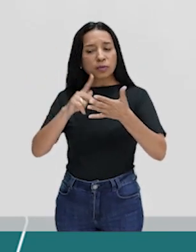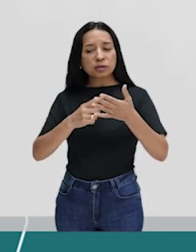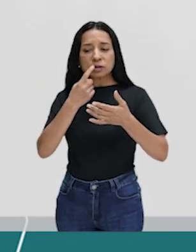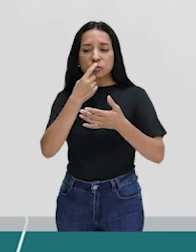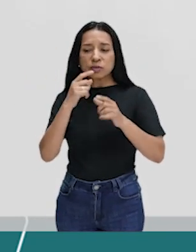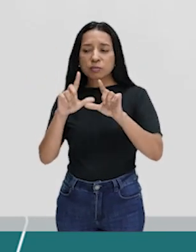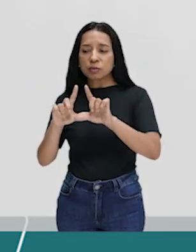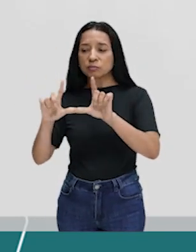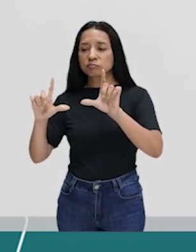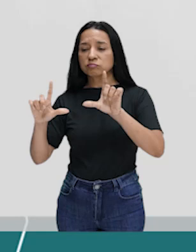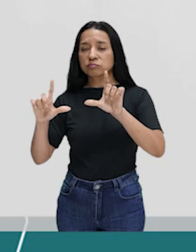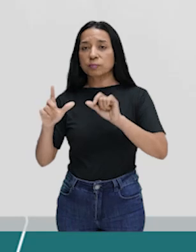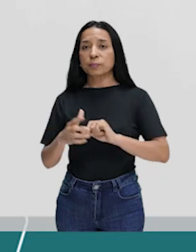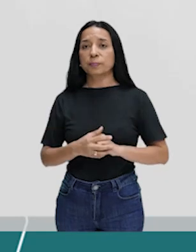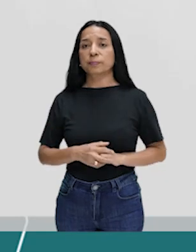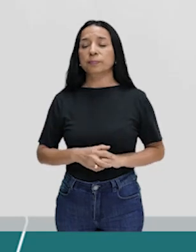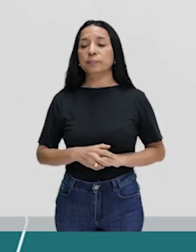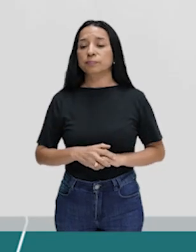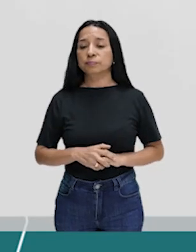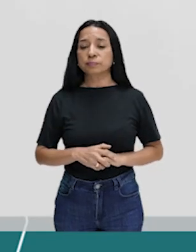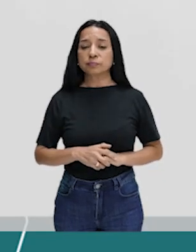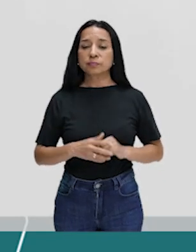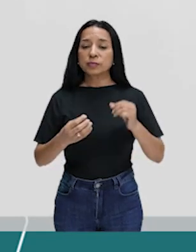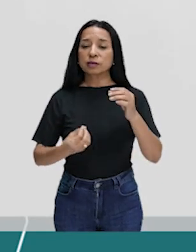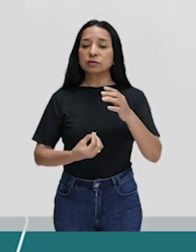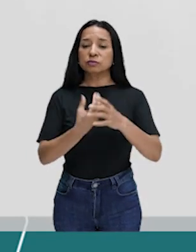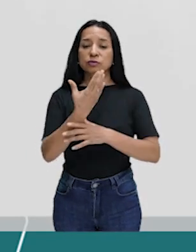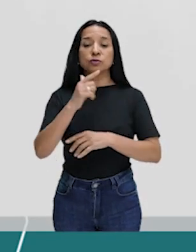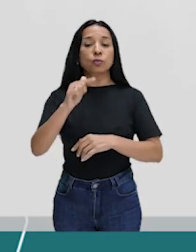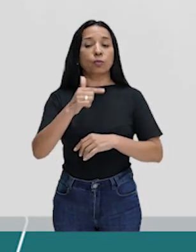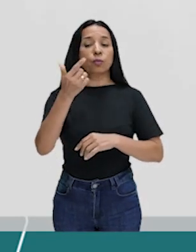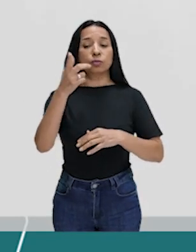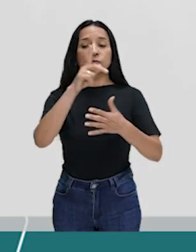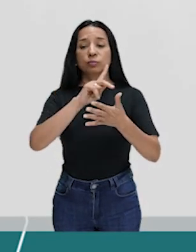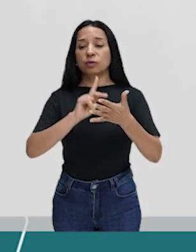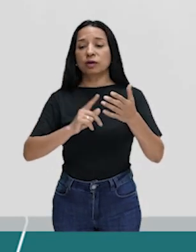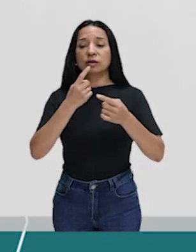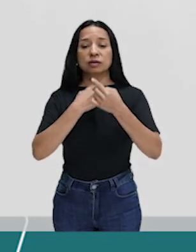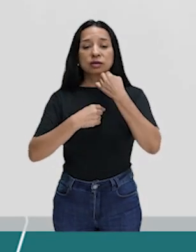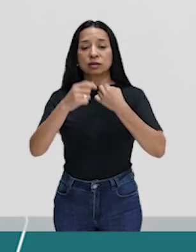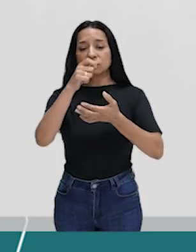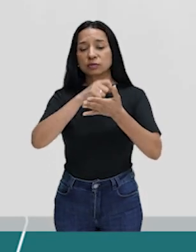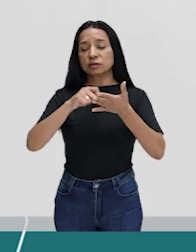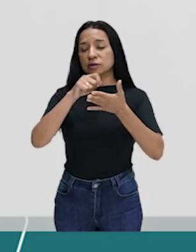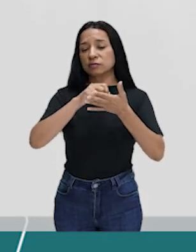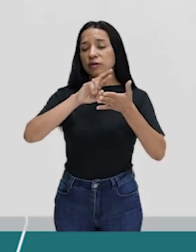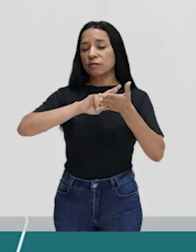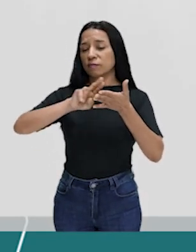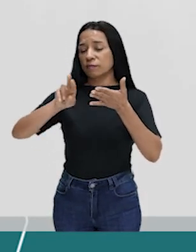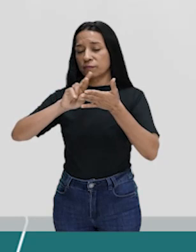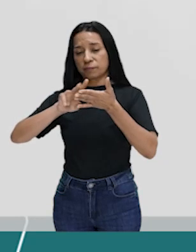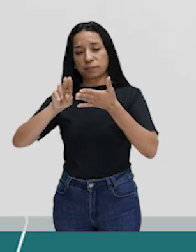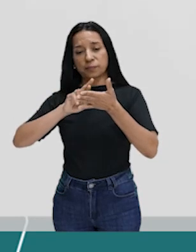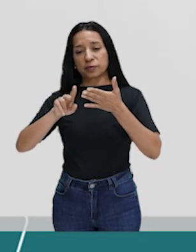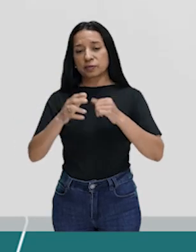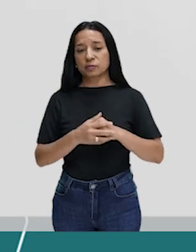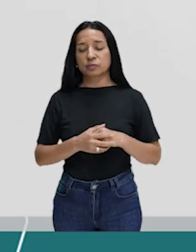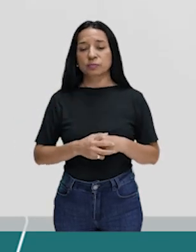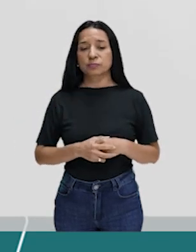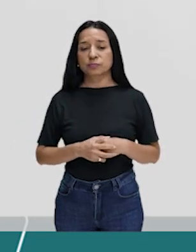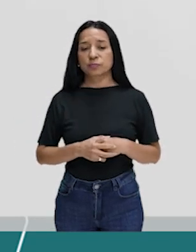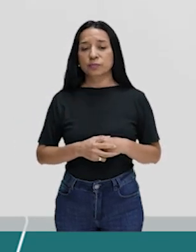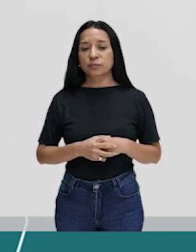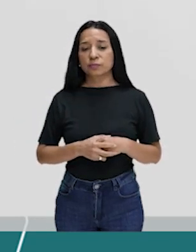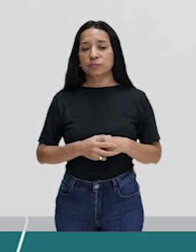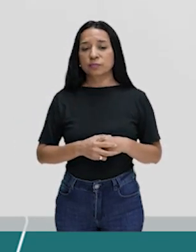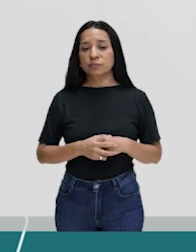se via até então em relação à poesia. Vão surgindo outros poetas que desejam escrever de formas diferentes, tá